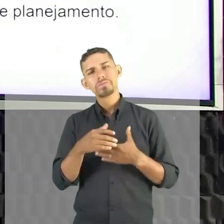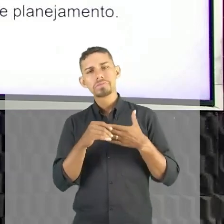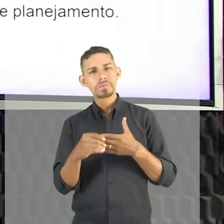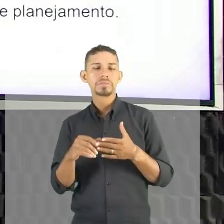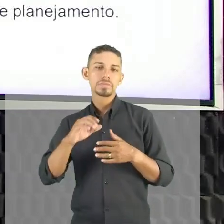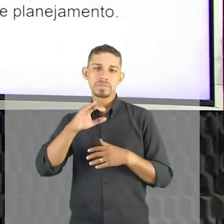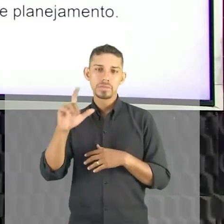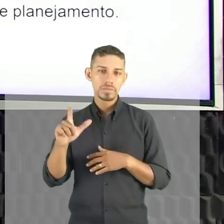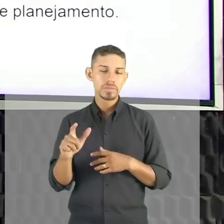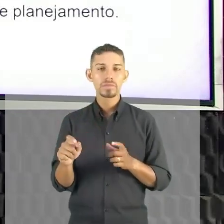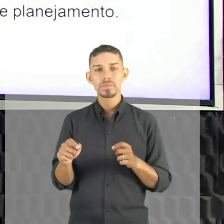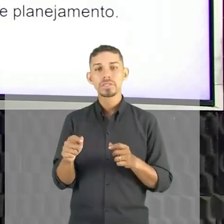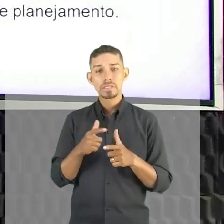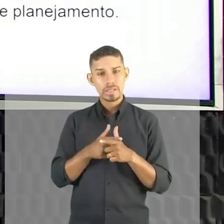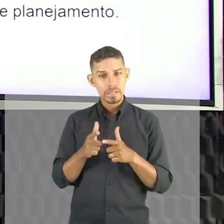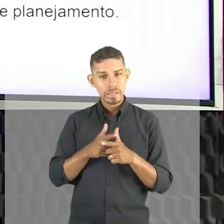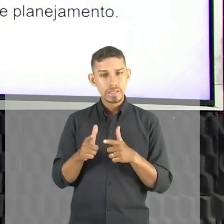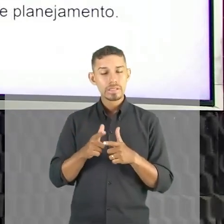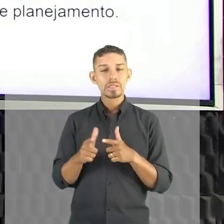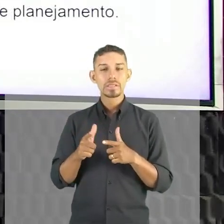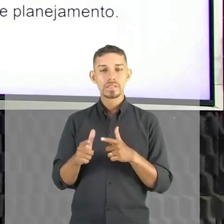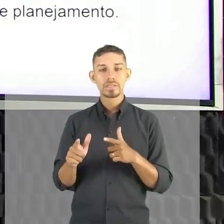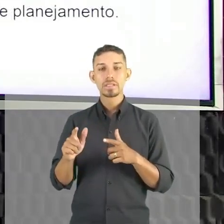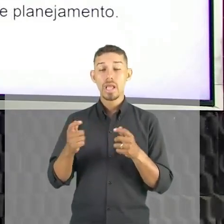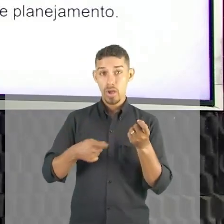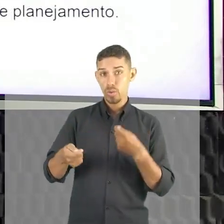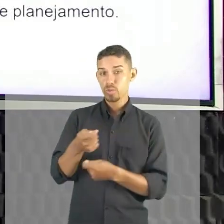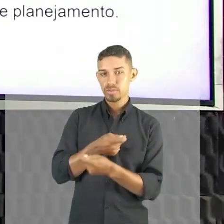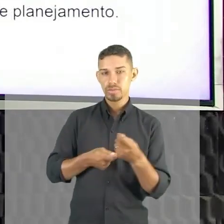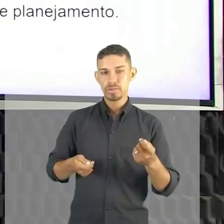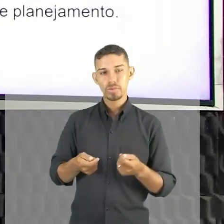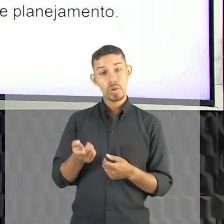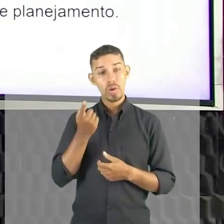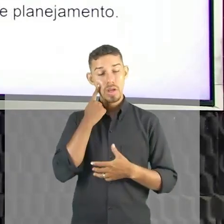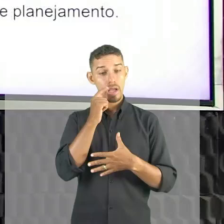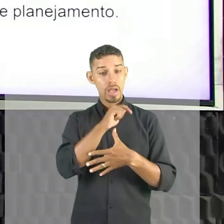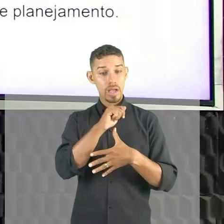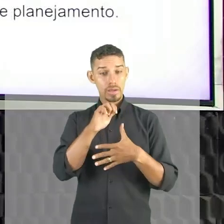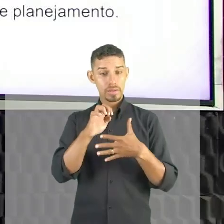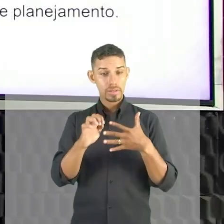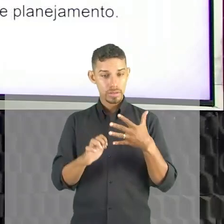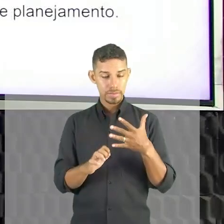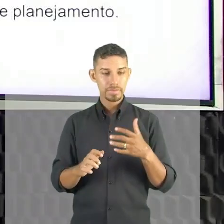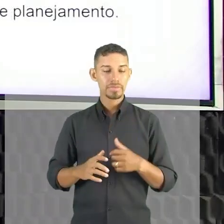traz, claro, grandes prejuízos para a economia. Então vamos lá para as alternativas.